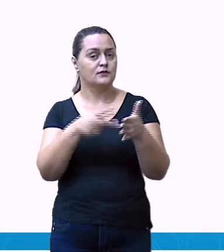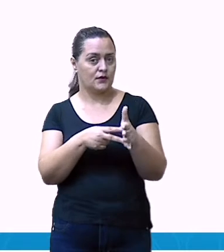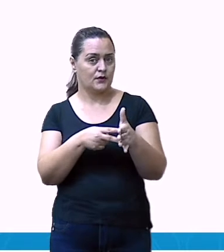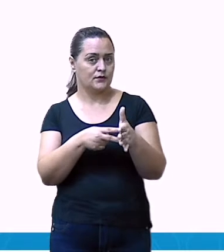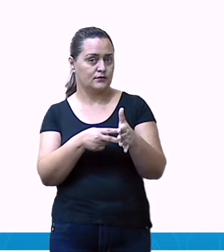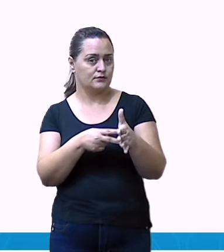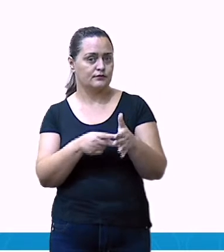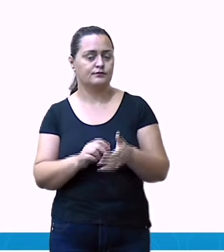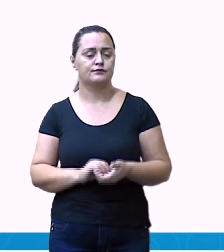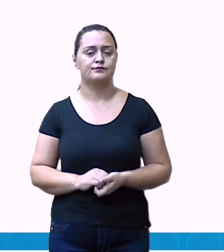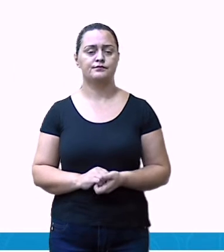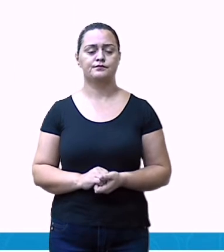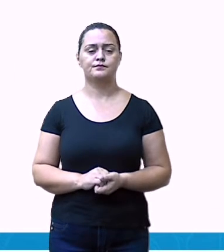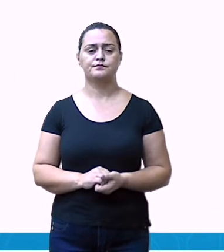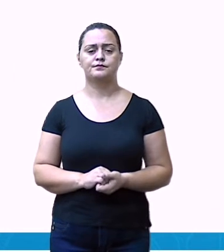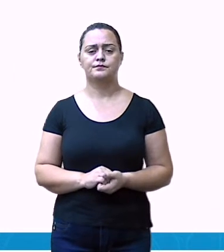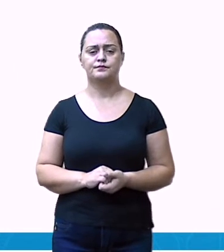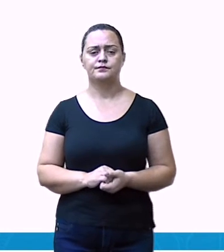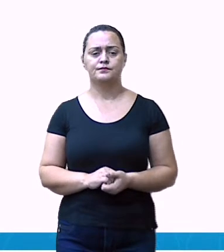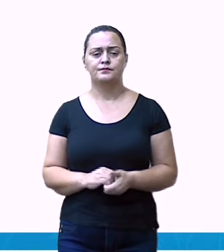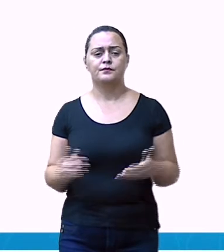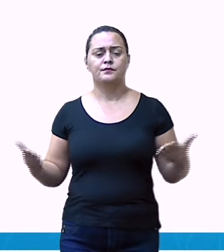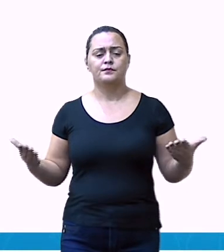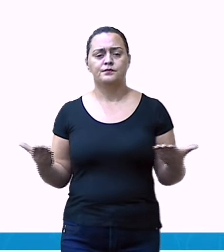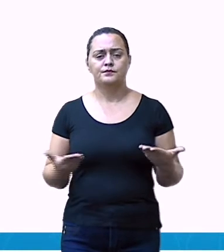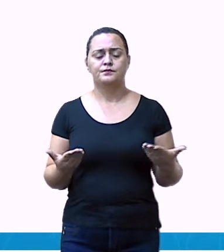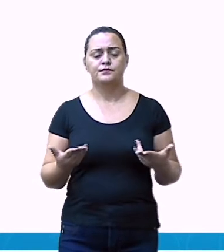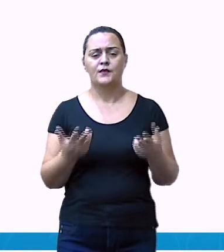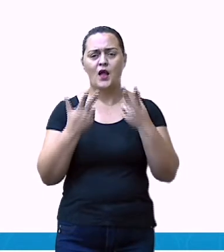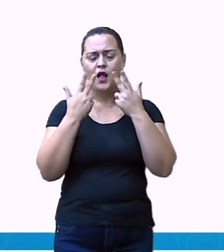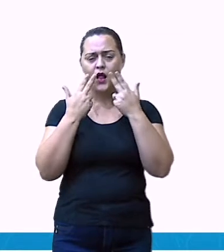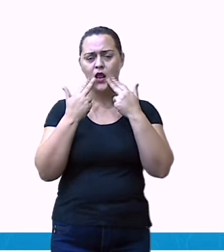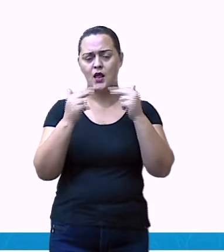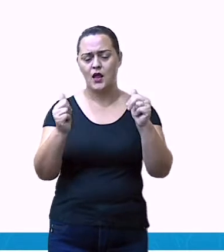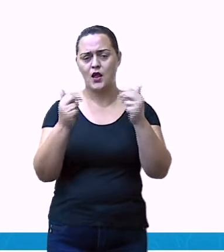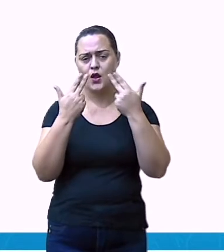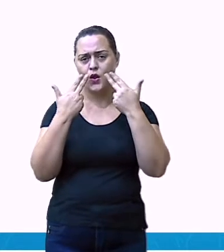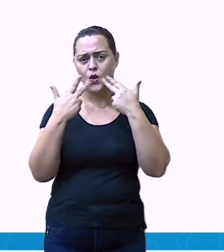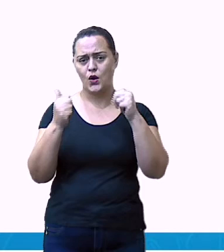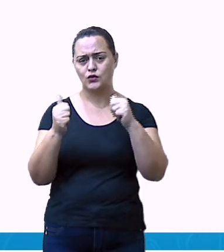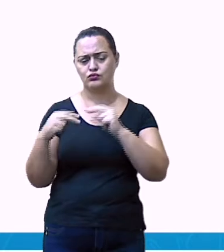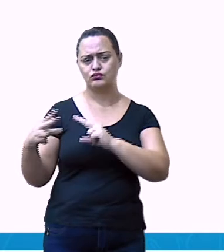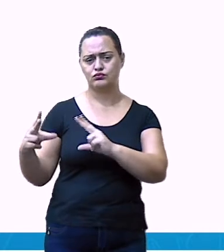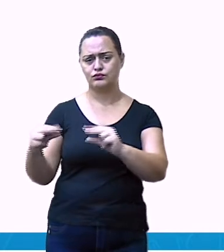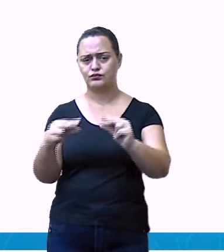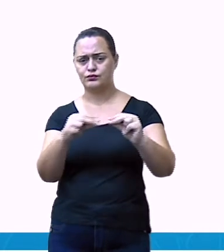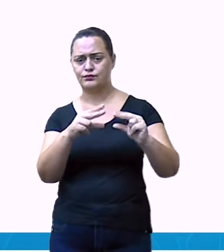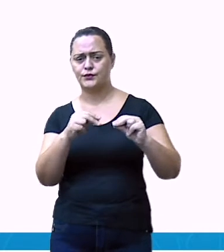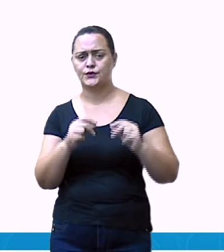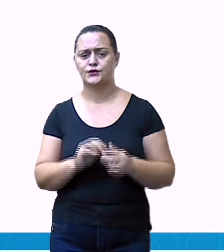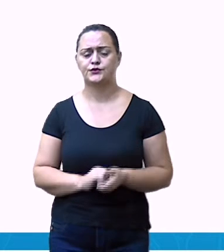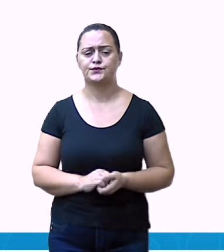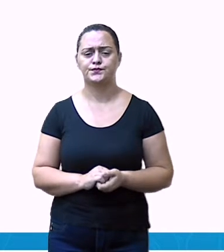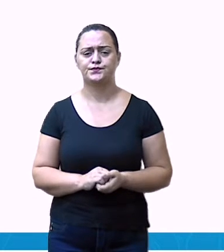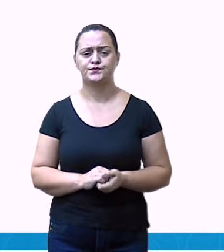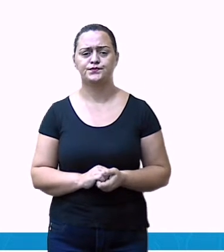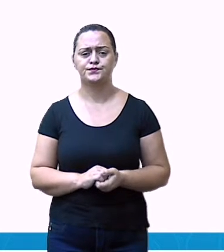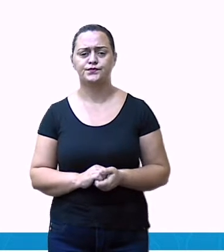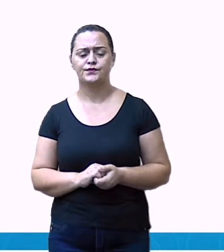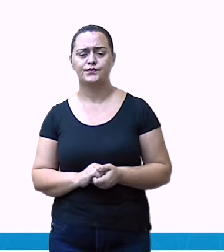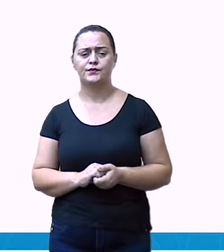Linguagens e debates. Uma das primeiras necessidades humanas é a de se comunicar e ser